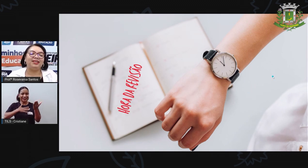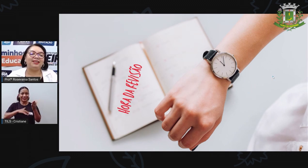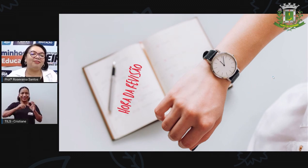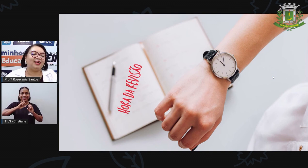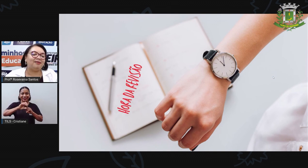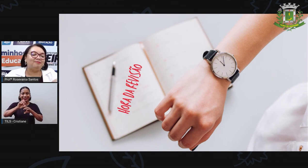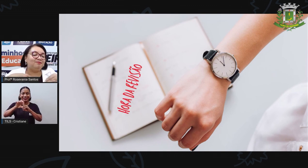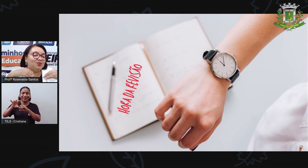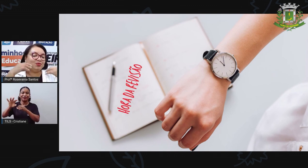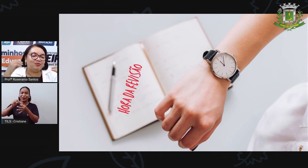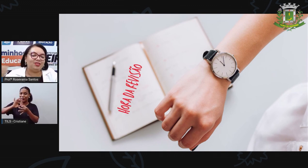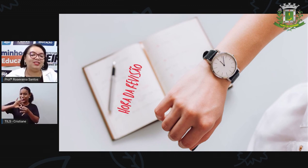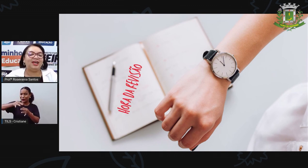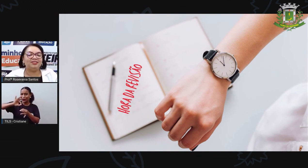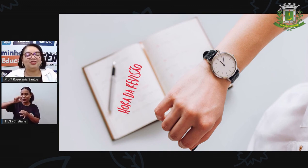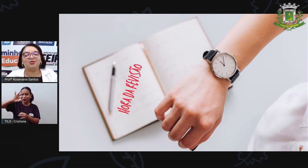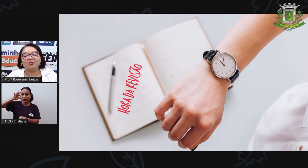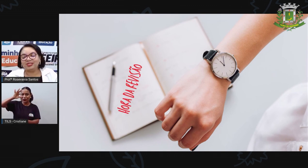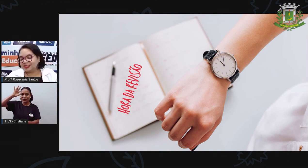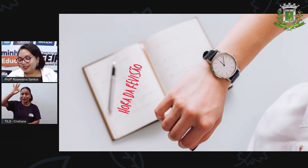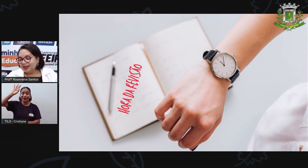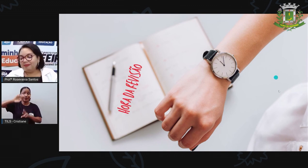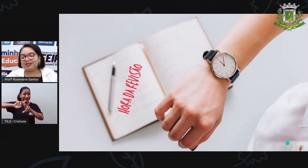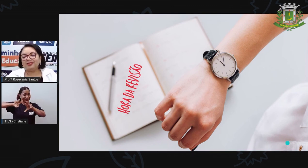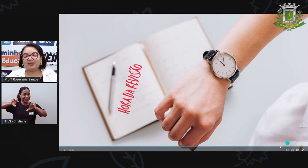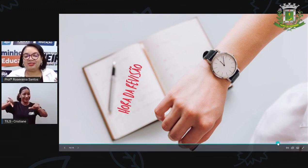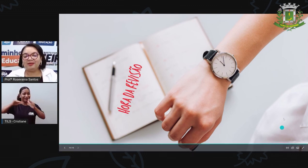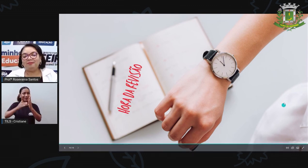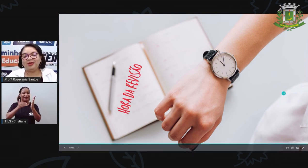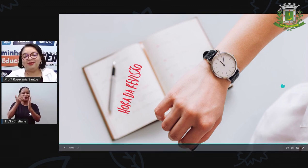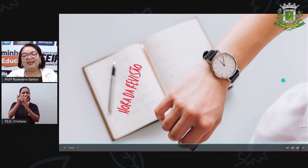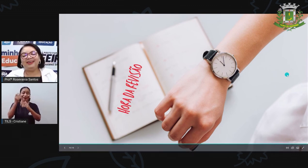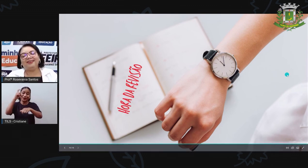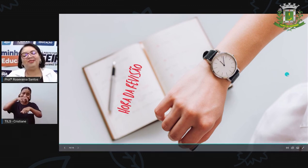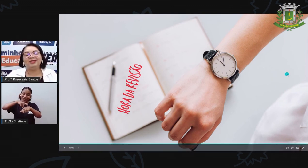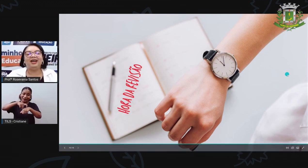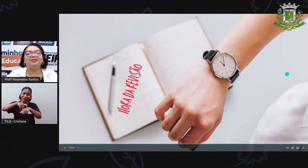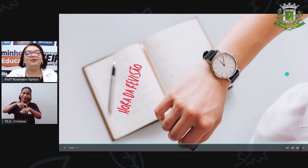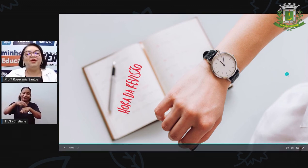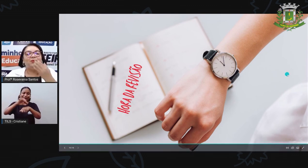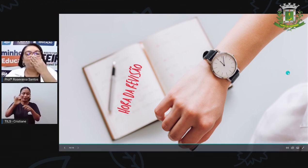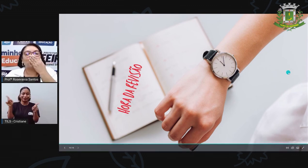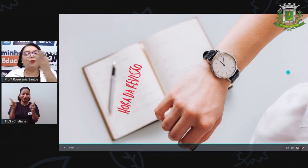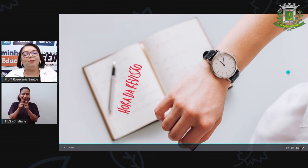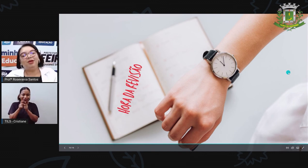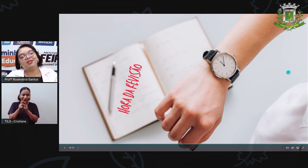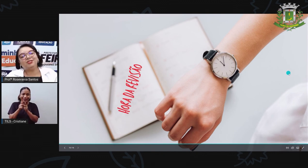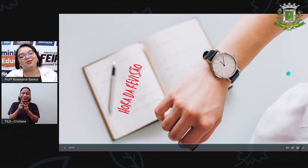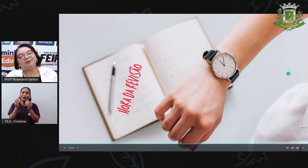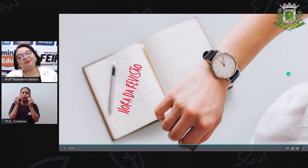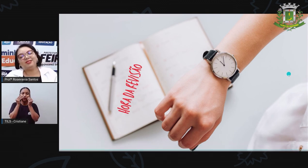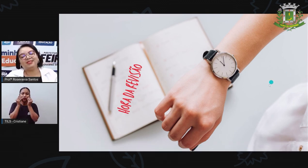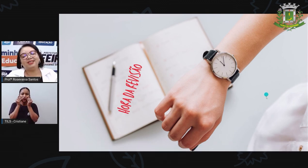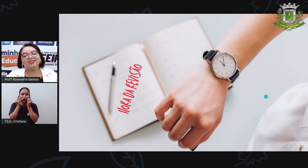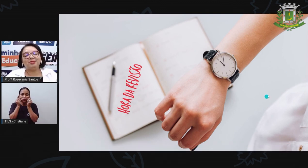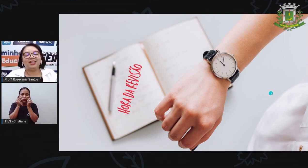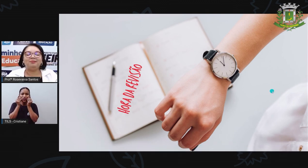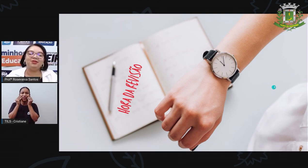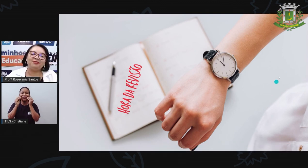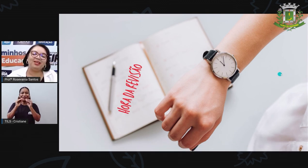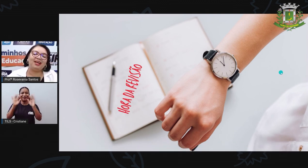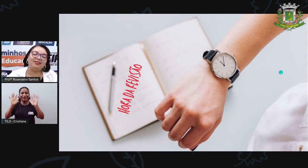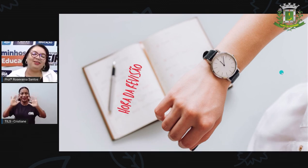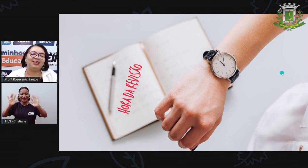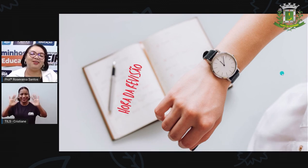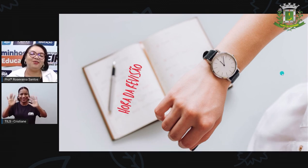poderia aqui falar de uma infinidade de coisas, mas o nosso tempinho, né? É contado. Um beijo, né? Para vocês, obrigado